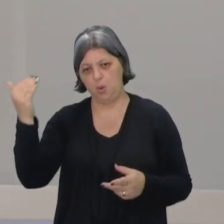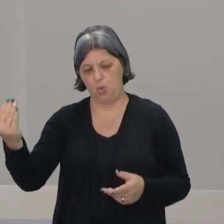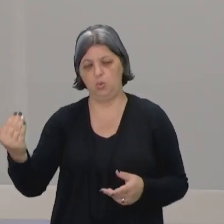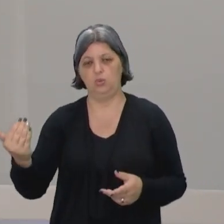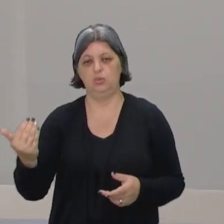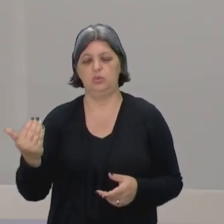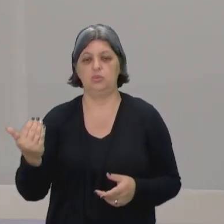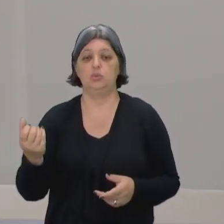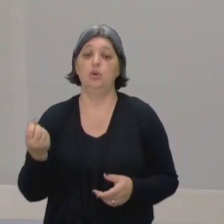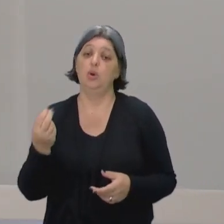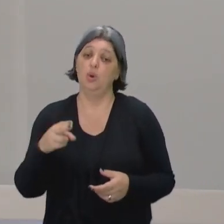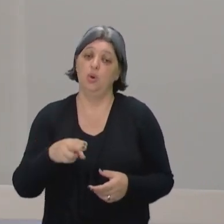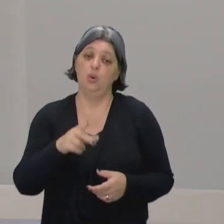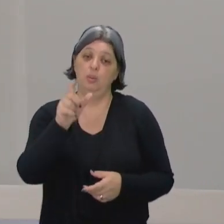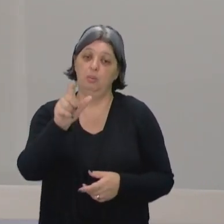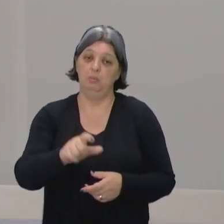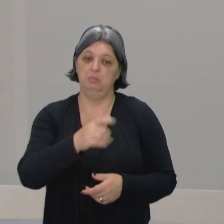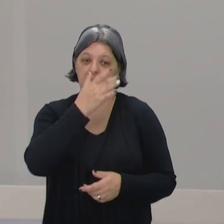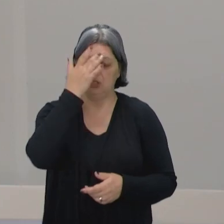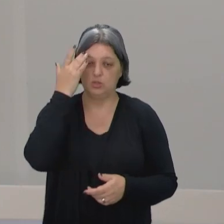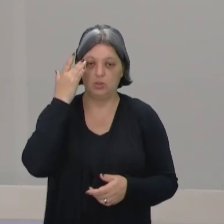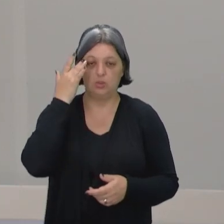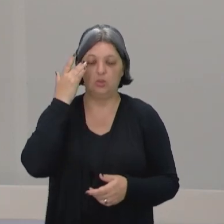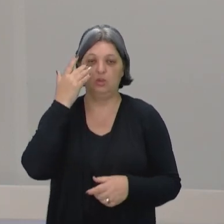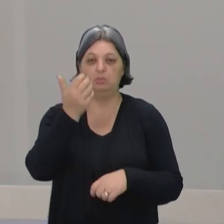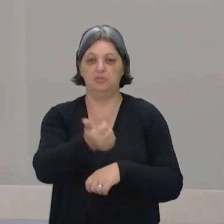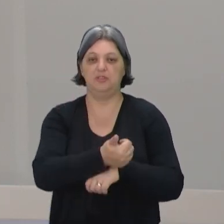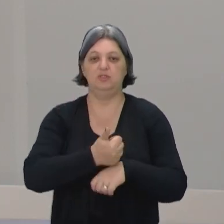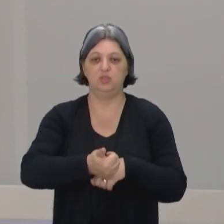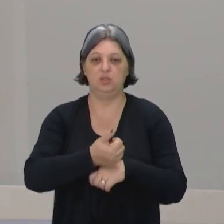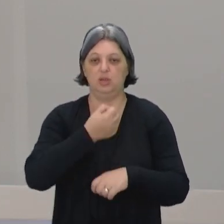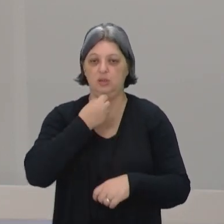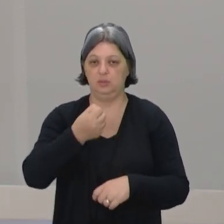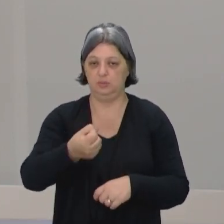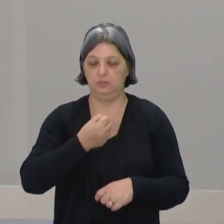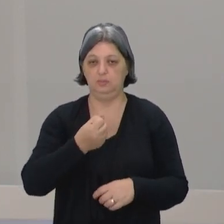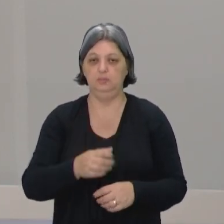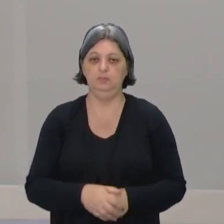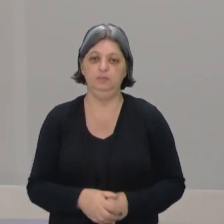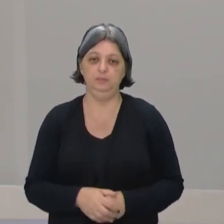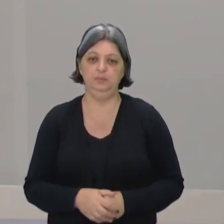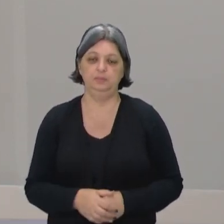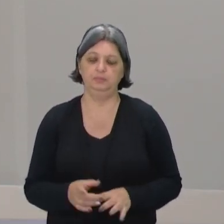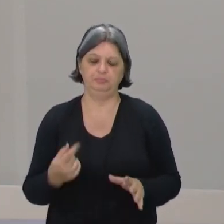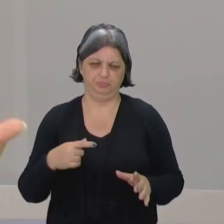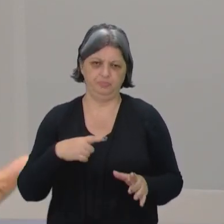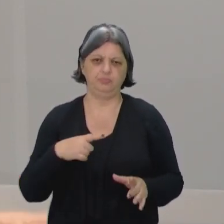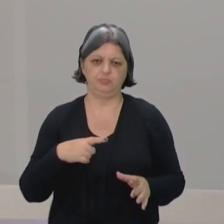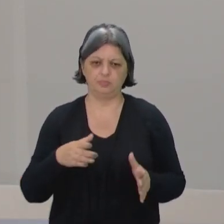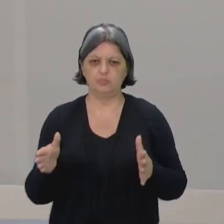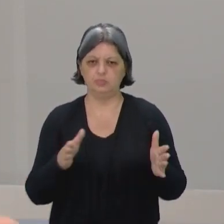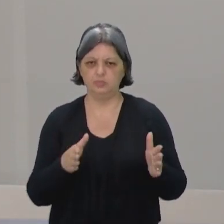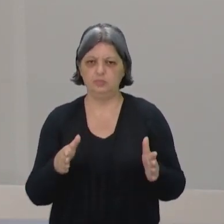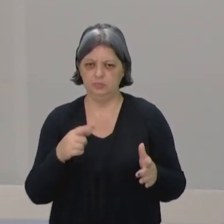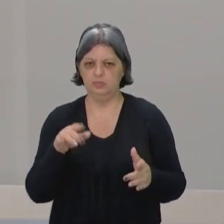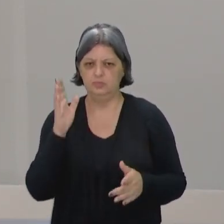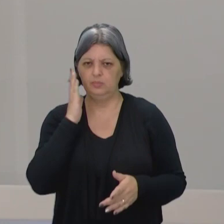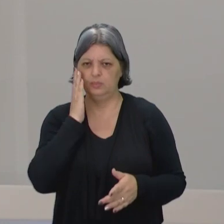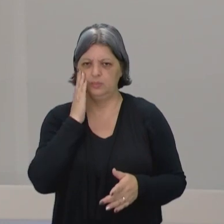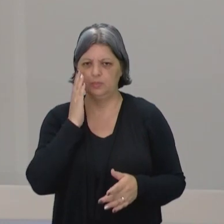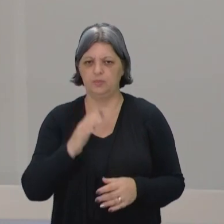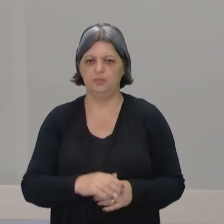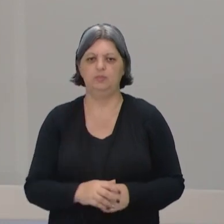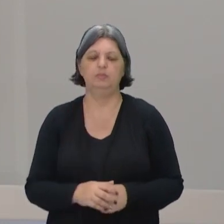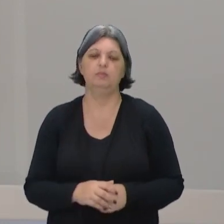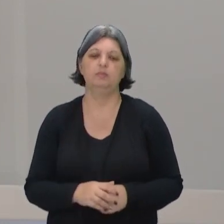Um jornalista. Nos últimos tempos aí, a gente teve, não vou citar qual específico, mas conforme eu vou falando, vocês vão saber. Né?